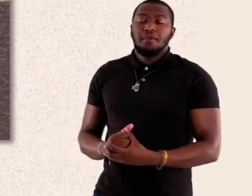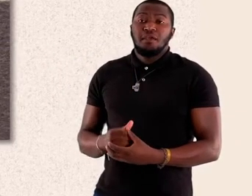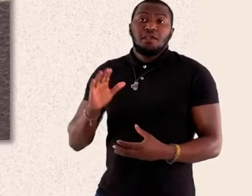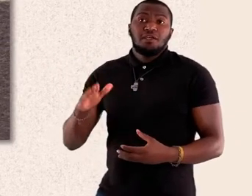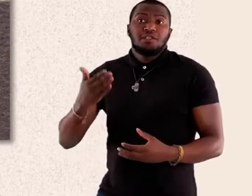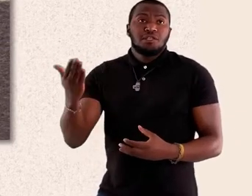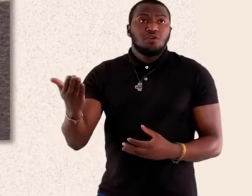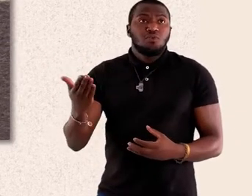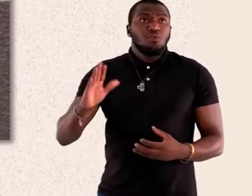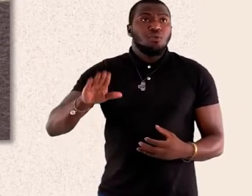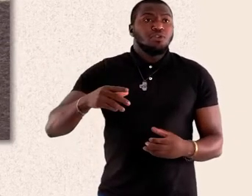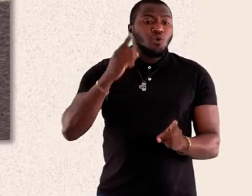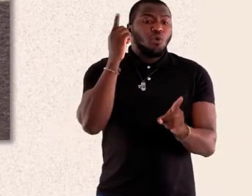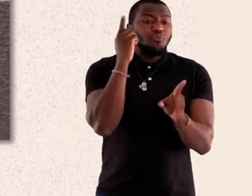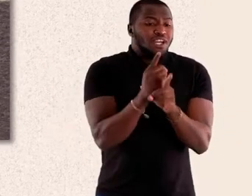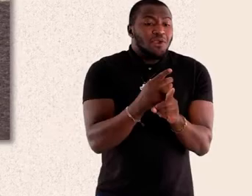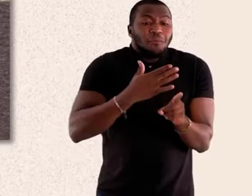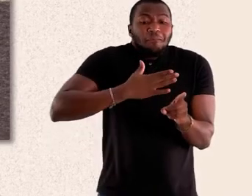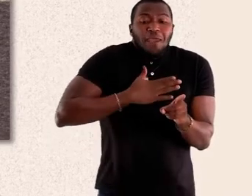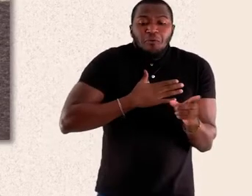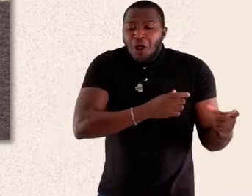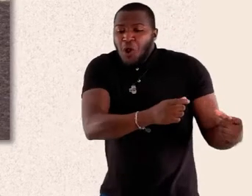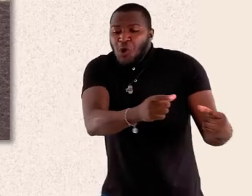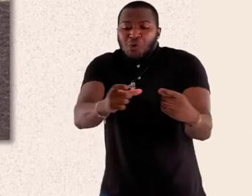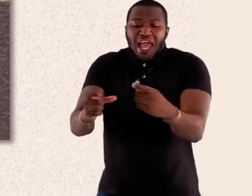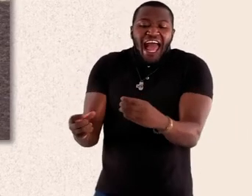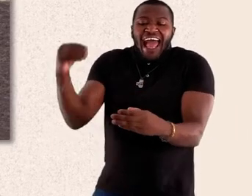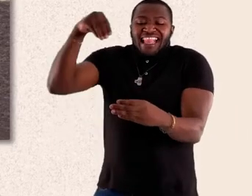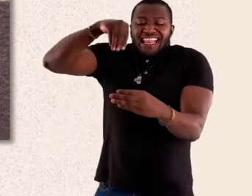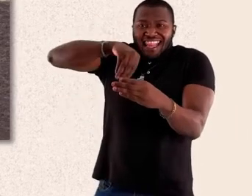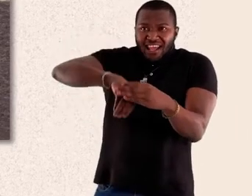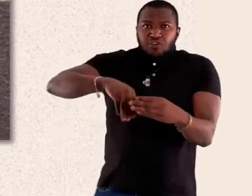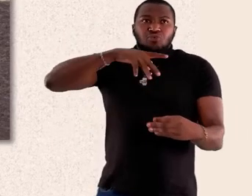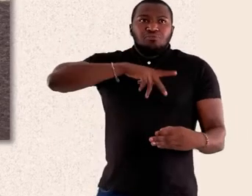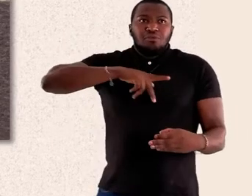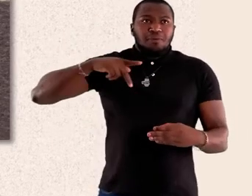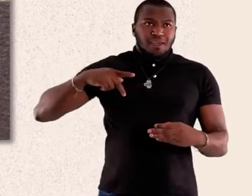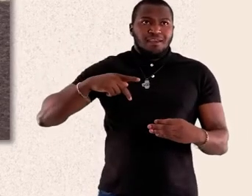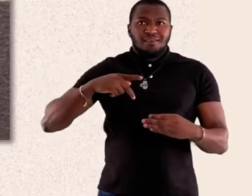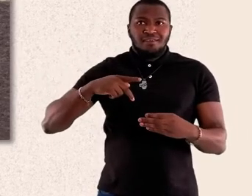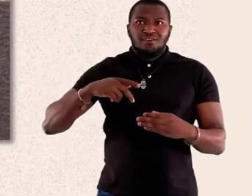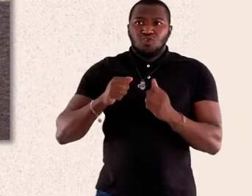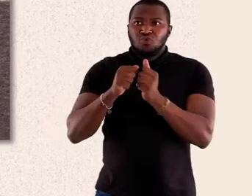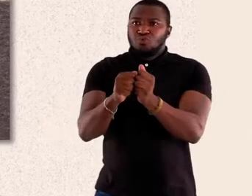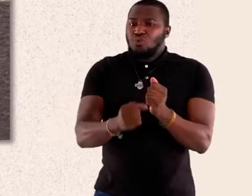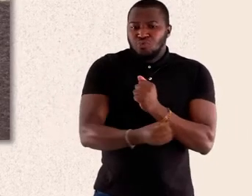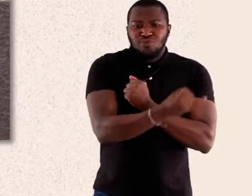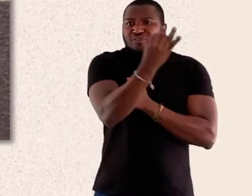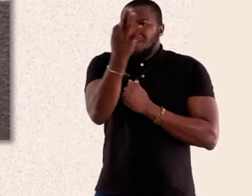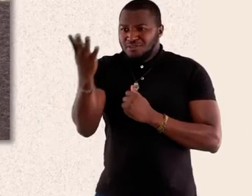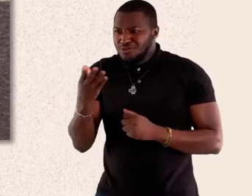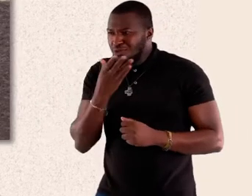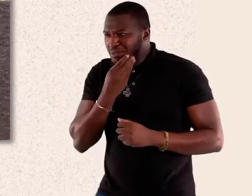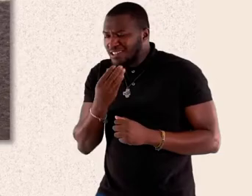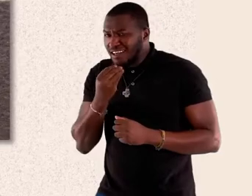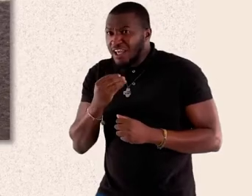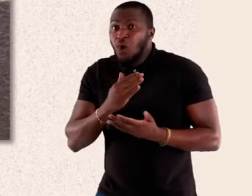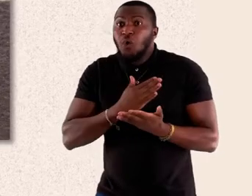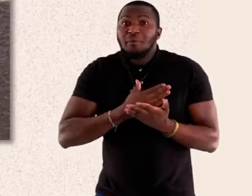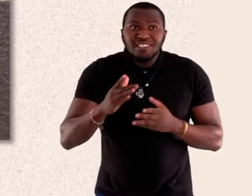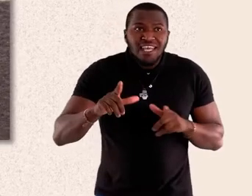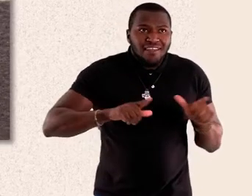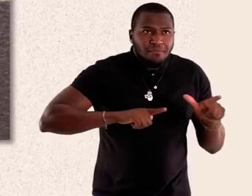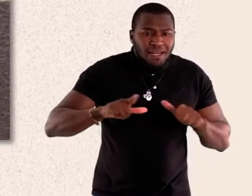encontrei esse lugar de integridade eu passei a atuar com muita